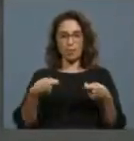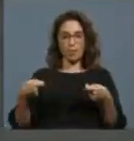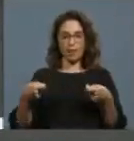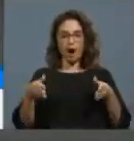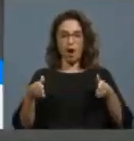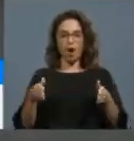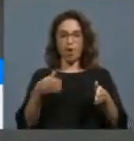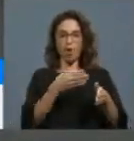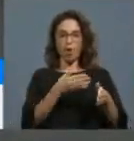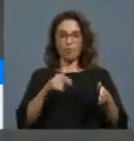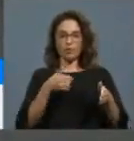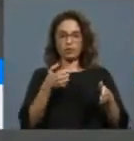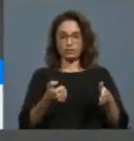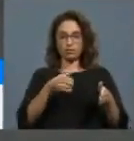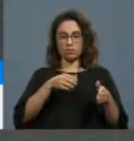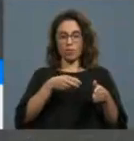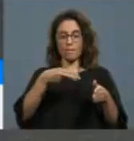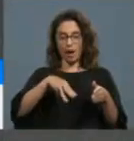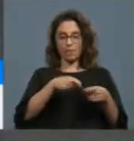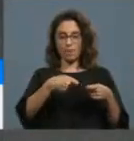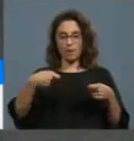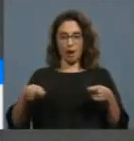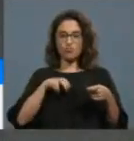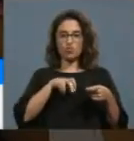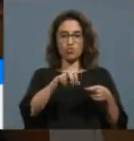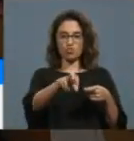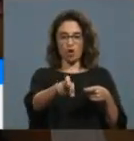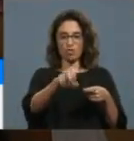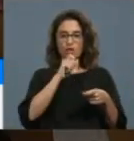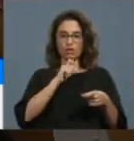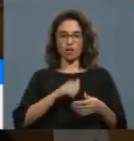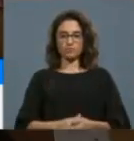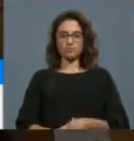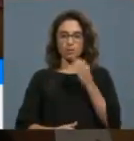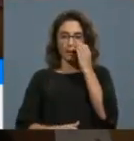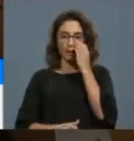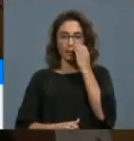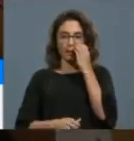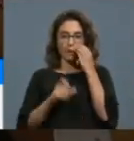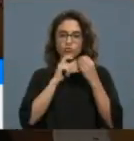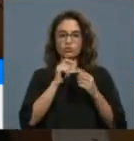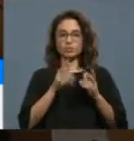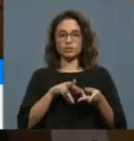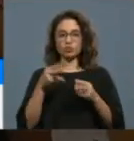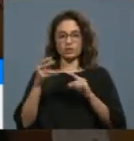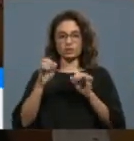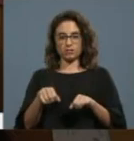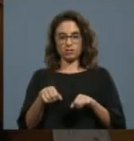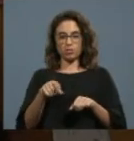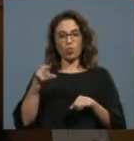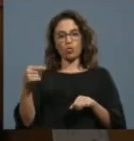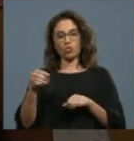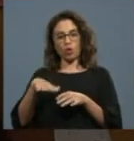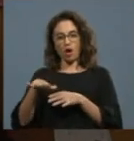tanto nascente como poente, para as pessoas terem acesso às suas embarcações. Provavelmente teremos que mudar, sim. Talvez para o outro lado,